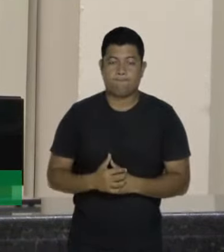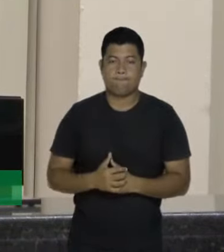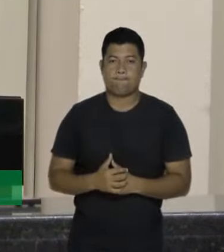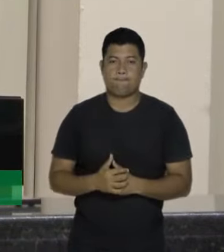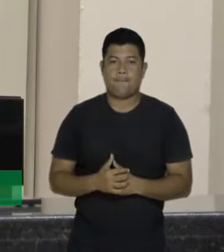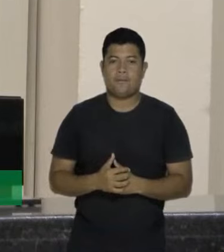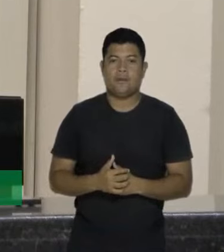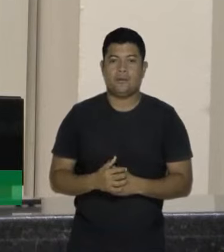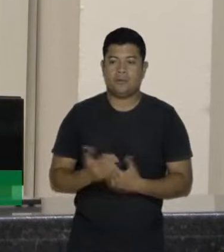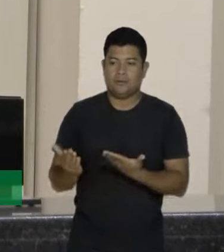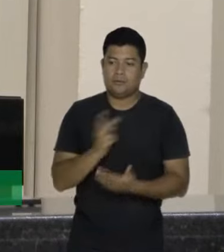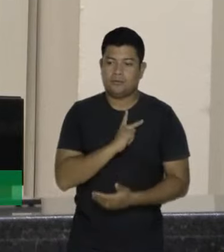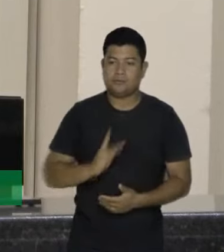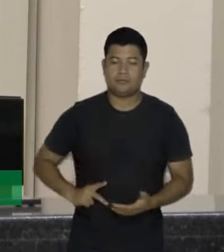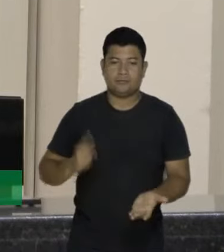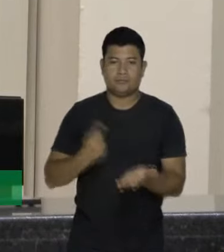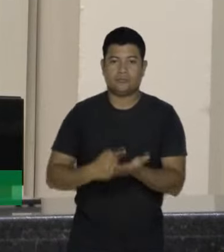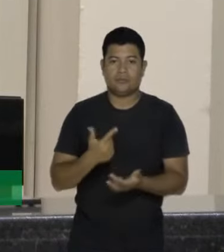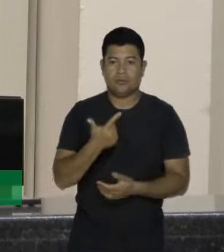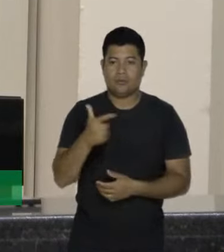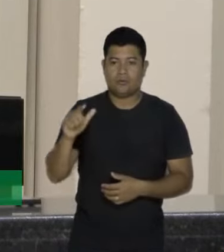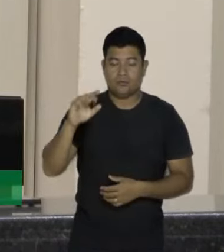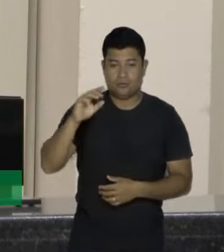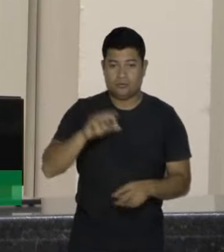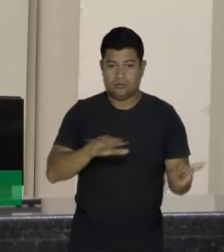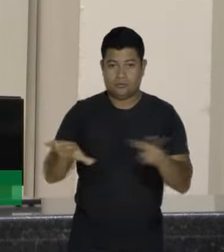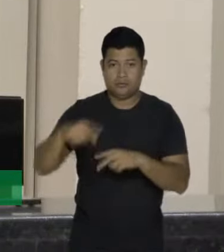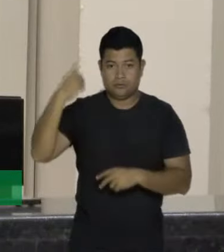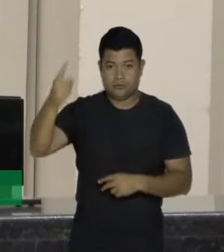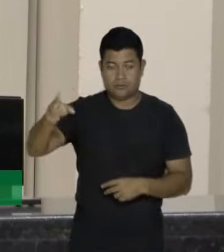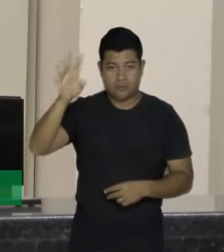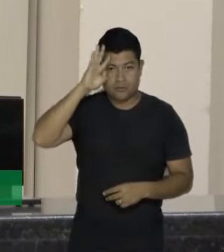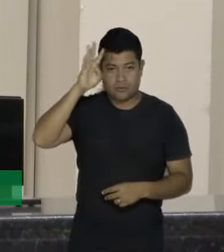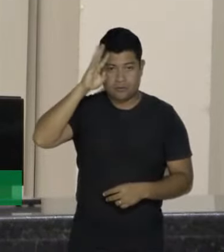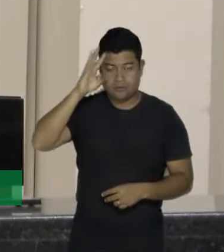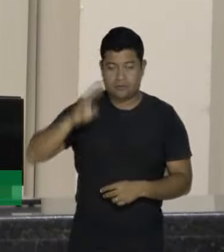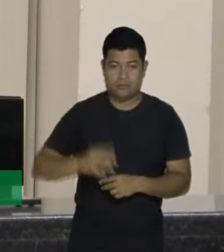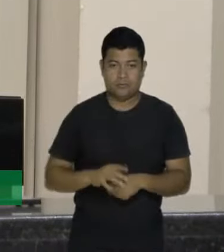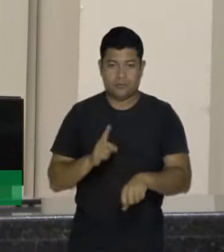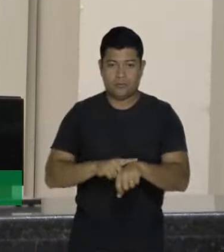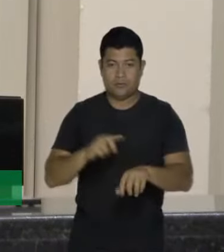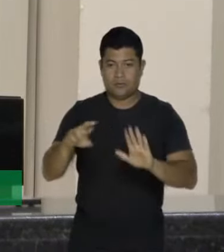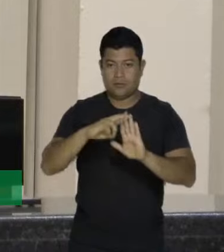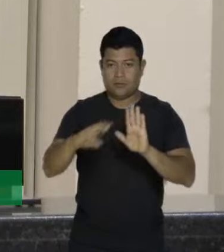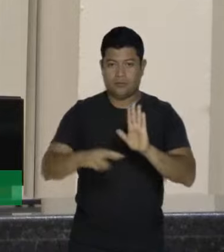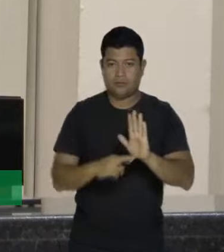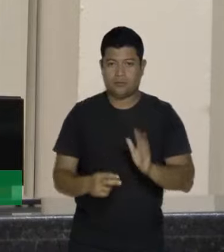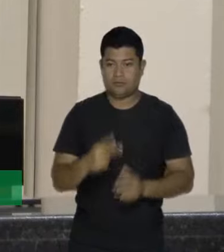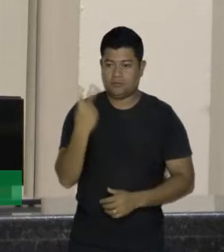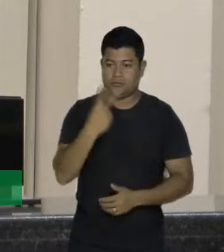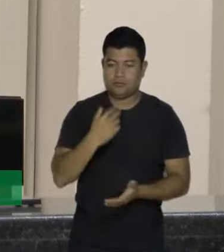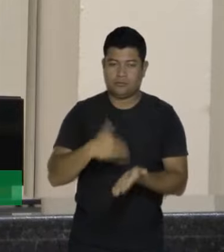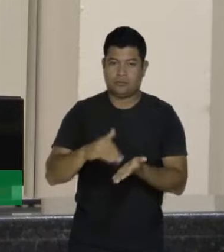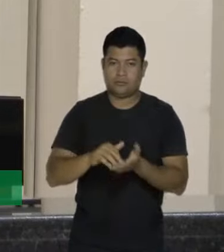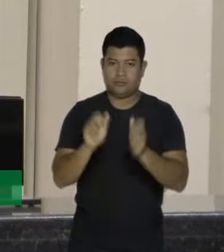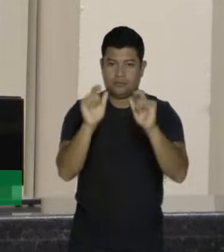presidente convocou outra ordinária para quarta-feira, dia de hoje, no horário regimental. Para constar, o segundo